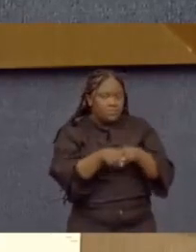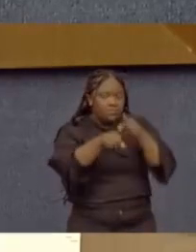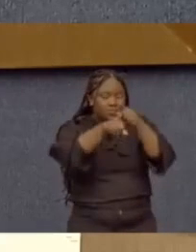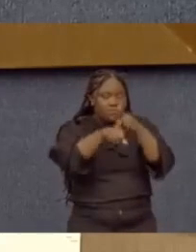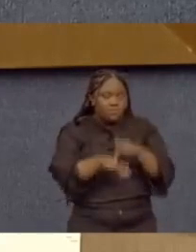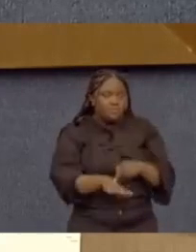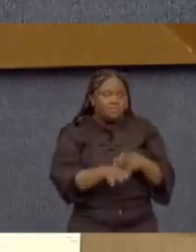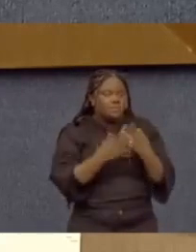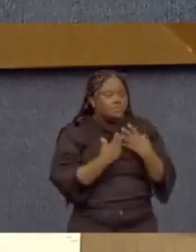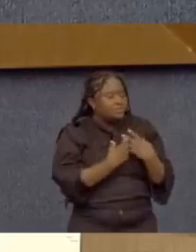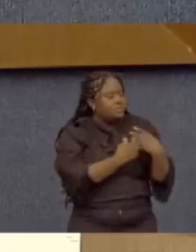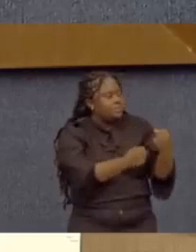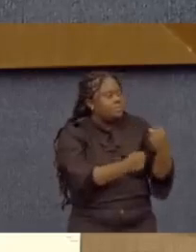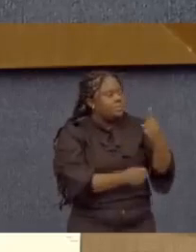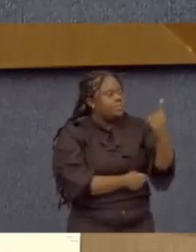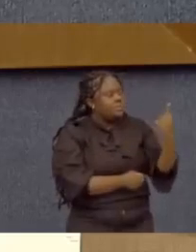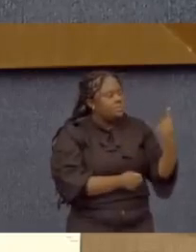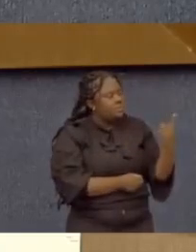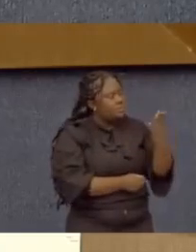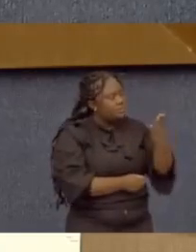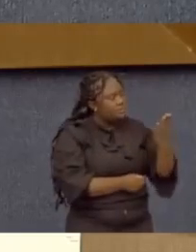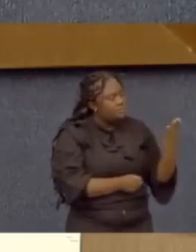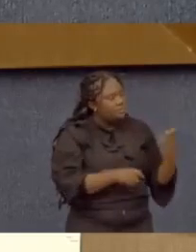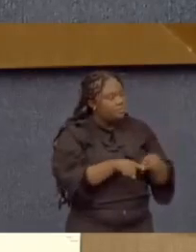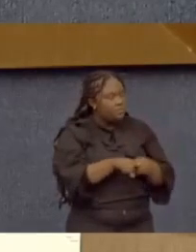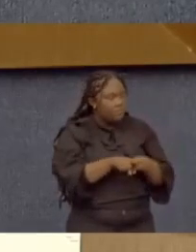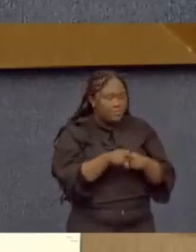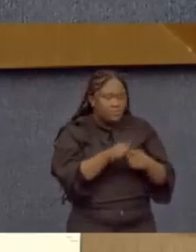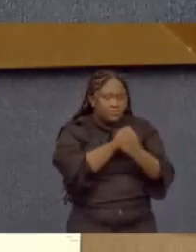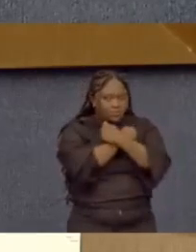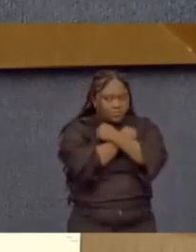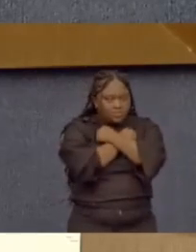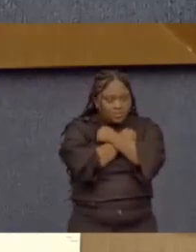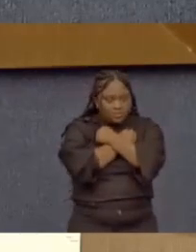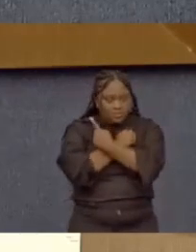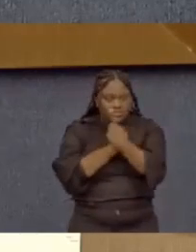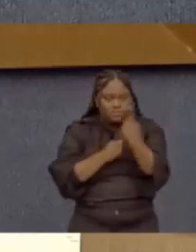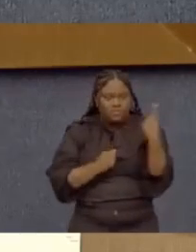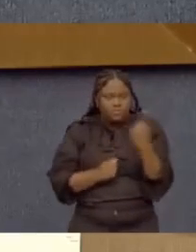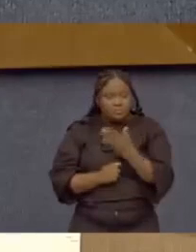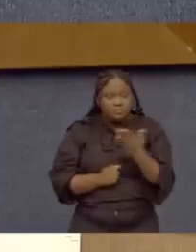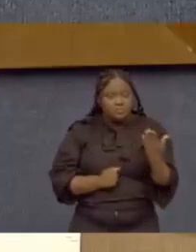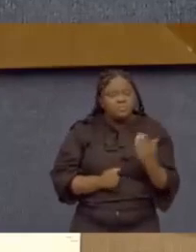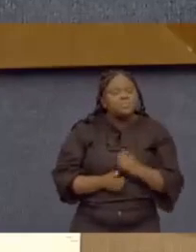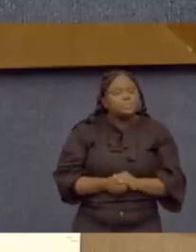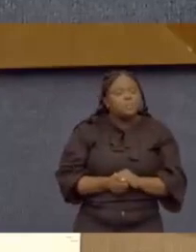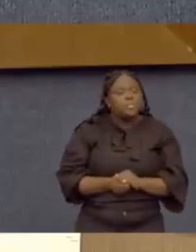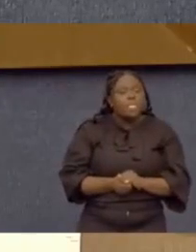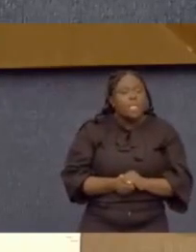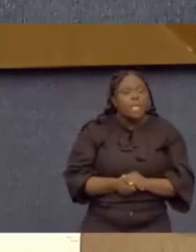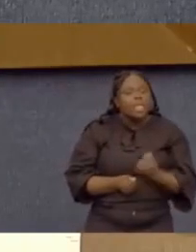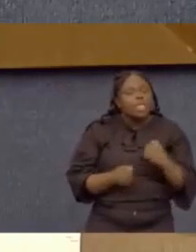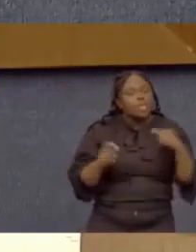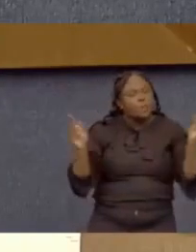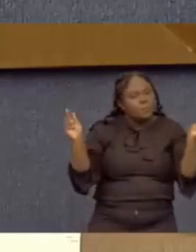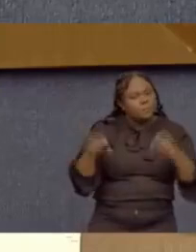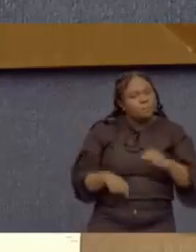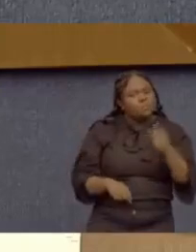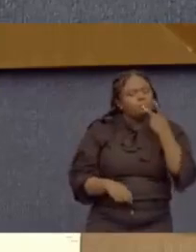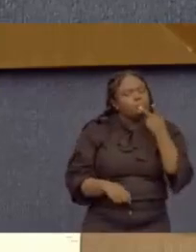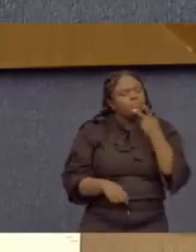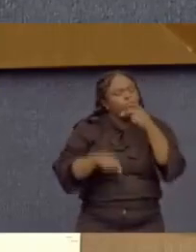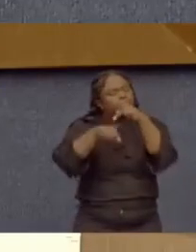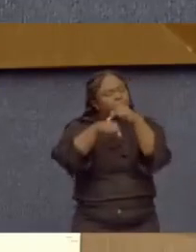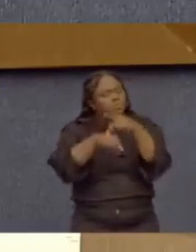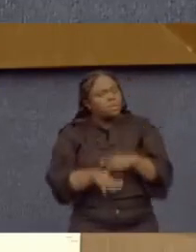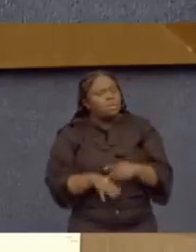Abraçando a cada um de vocês, eu abraço todo o nosso povo da paróquia Santa Dulce dos Pobres. Eu posso afirmar, sem sombra de dúvidas, que a